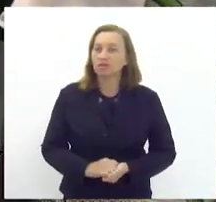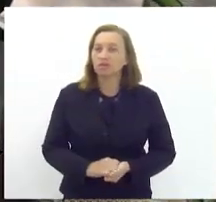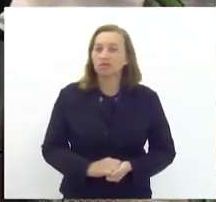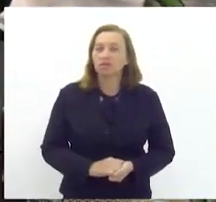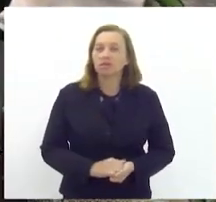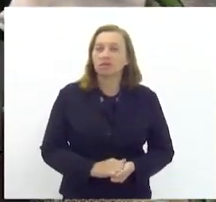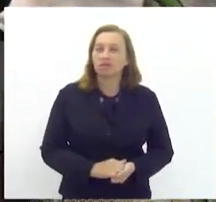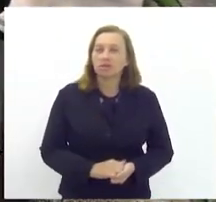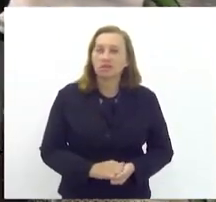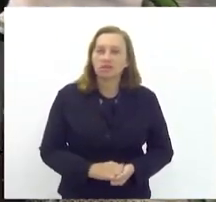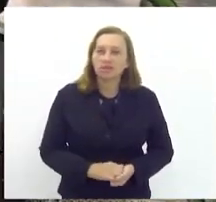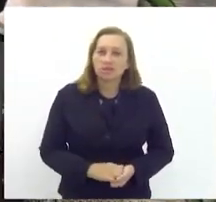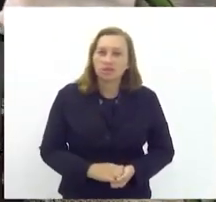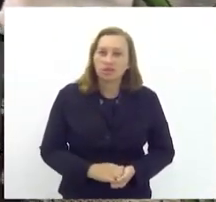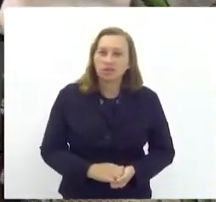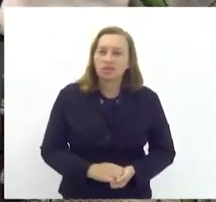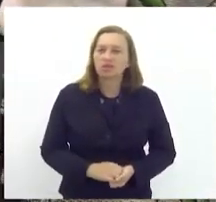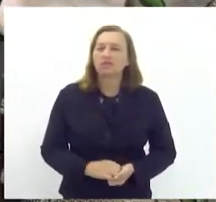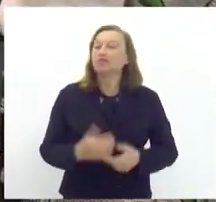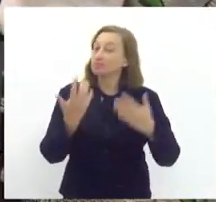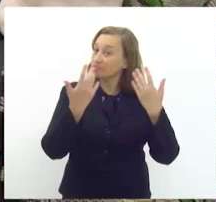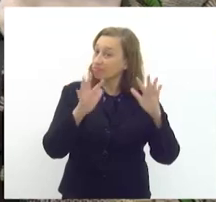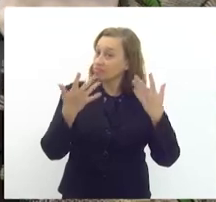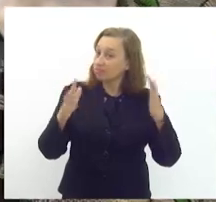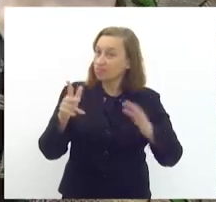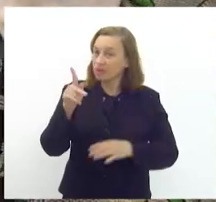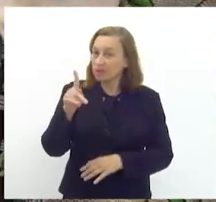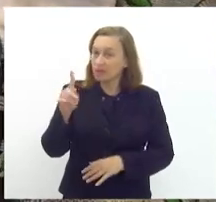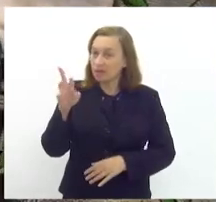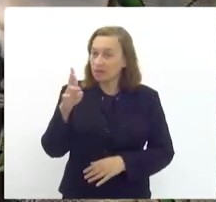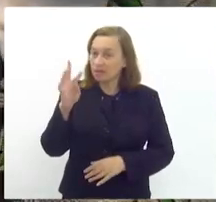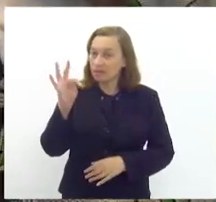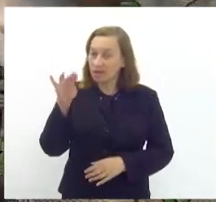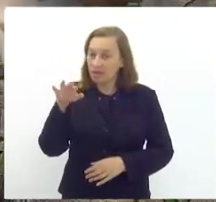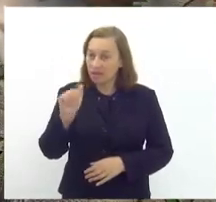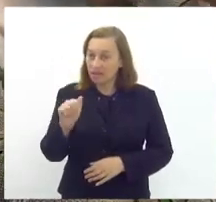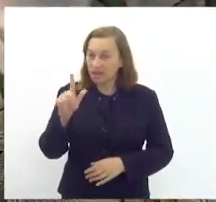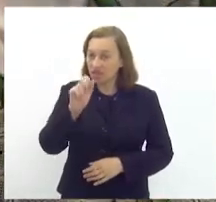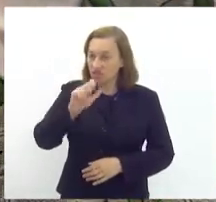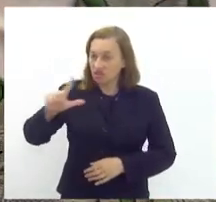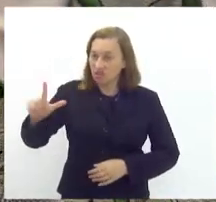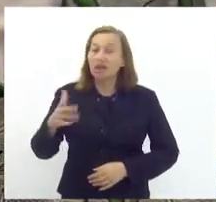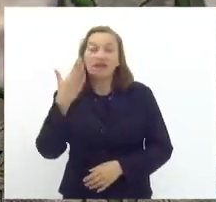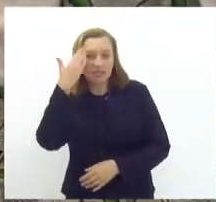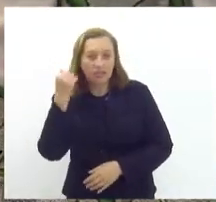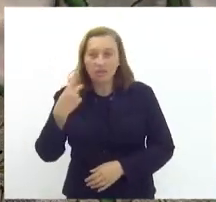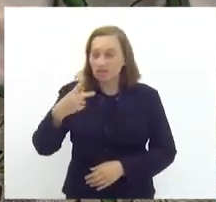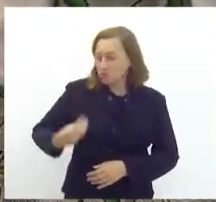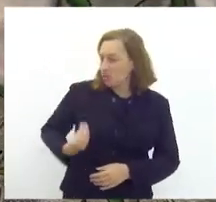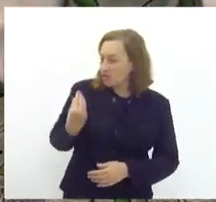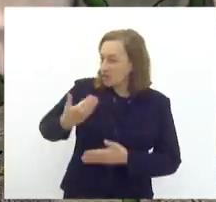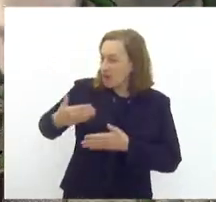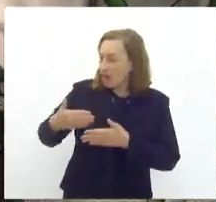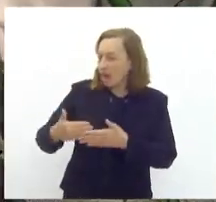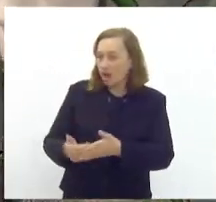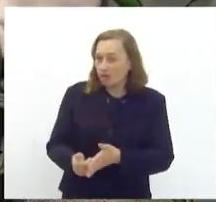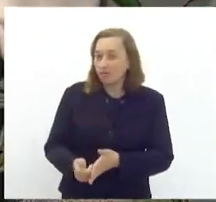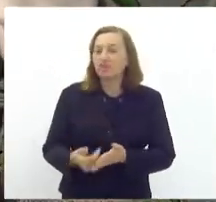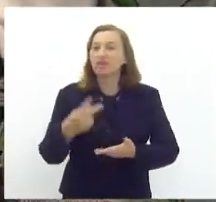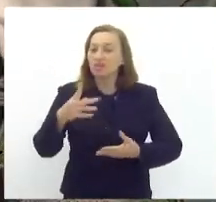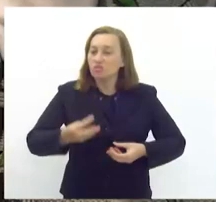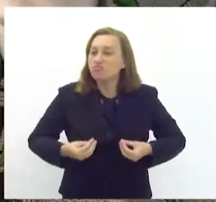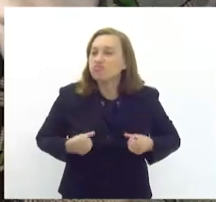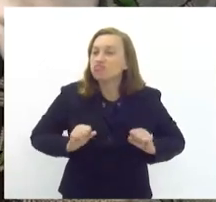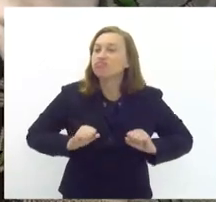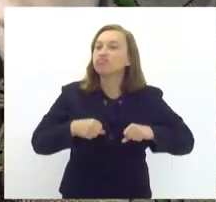atuação enquanto figura pública Parabéns Preta Gil Estamos contigo sabemos que a sua vida é longa que a sua entrega